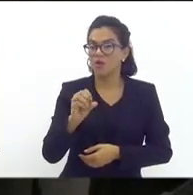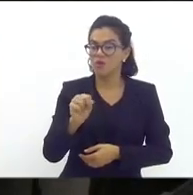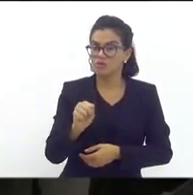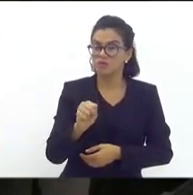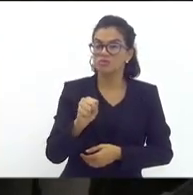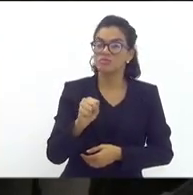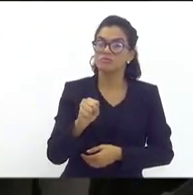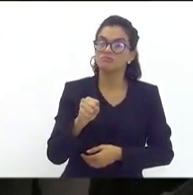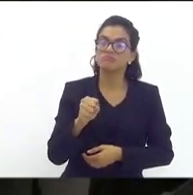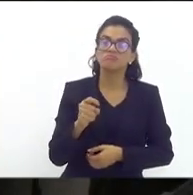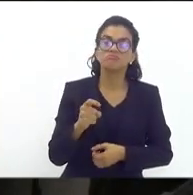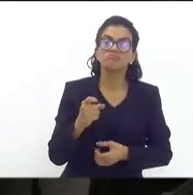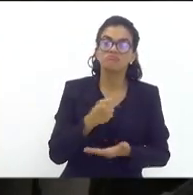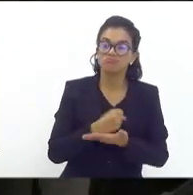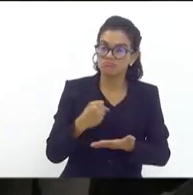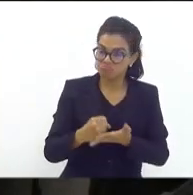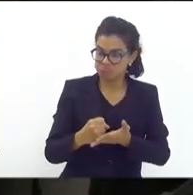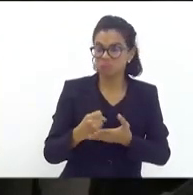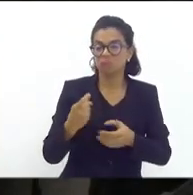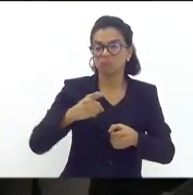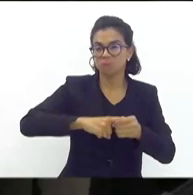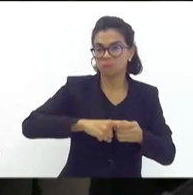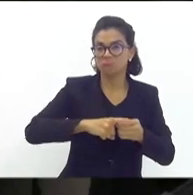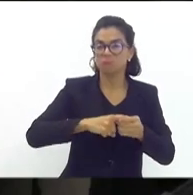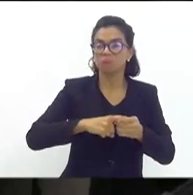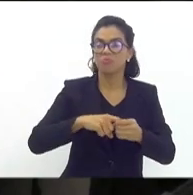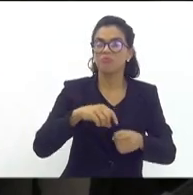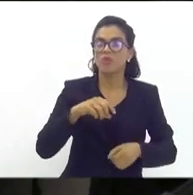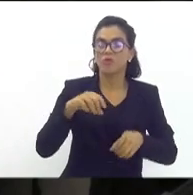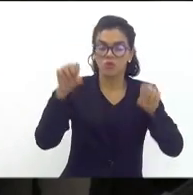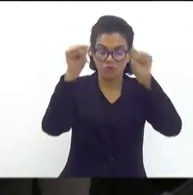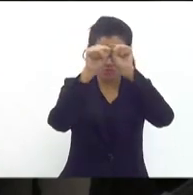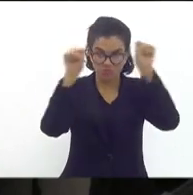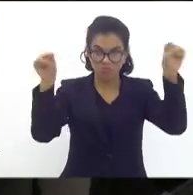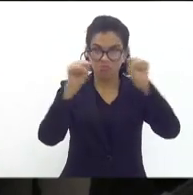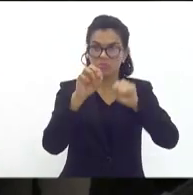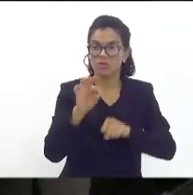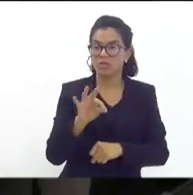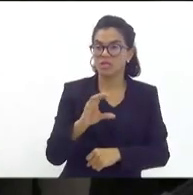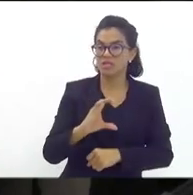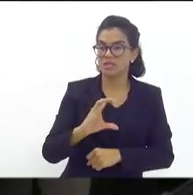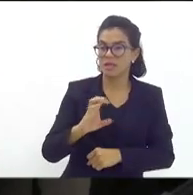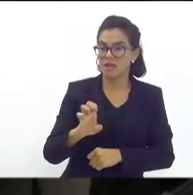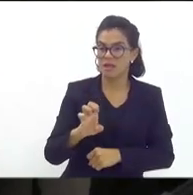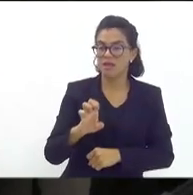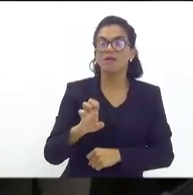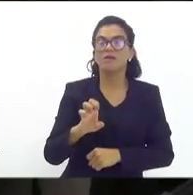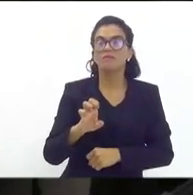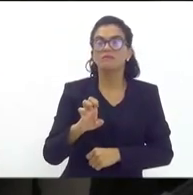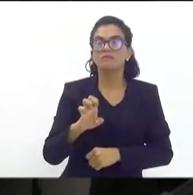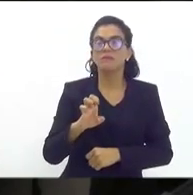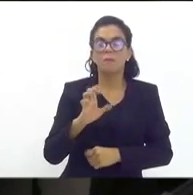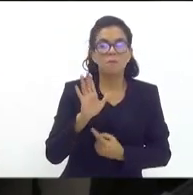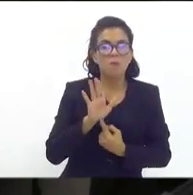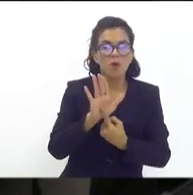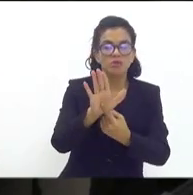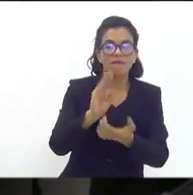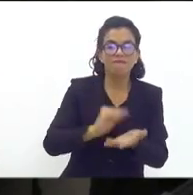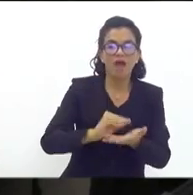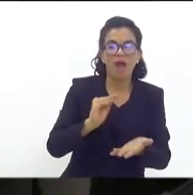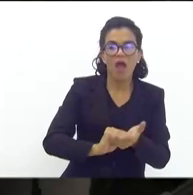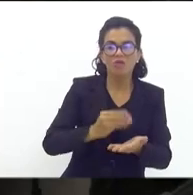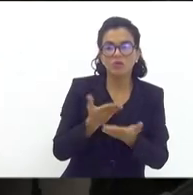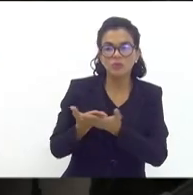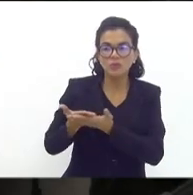favor da concessionária tendo inclusive auditoria TSE apontando a ausência de estudos demonstrando a